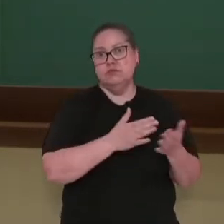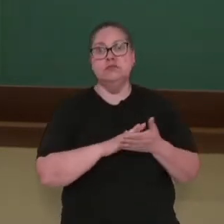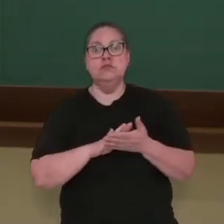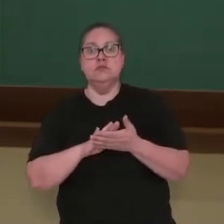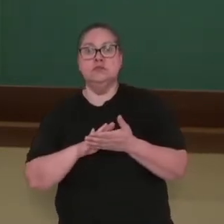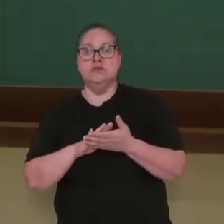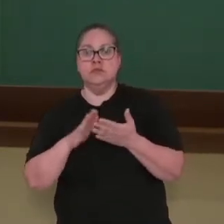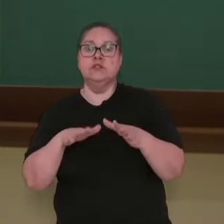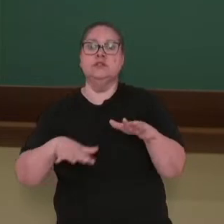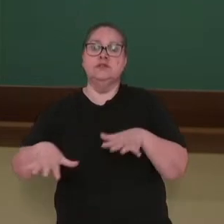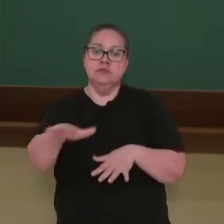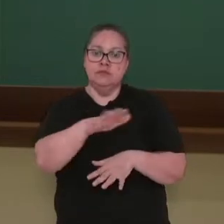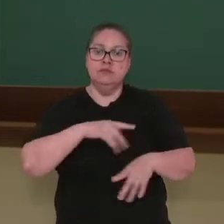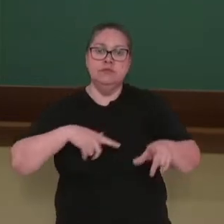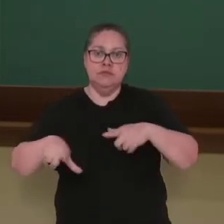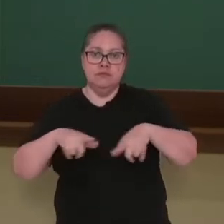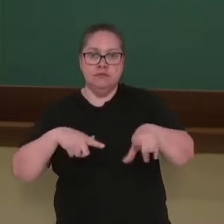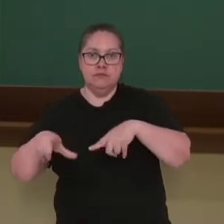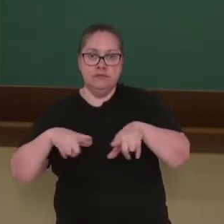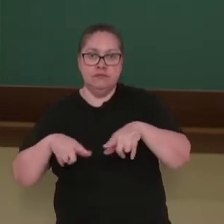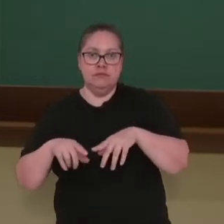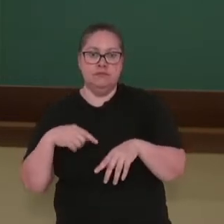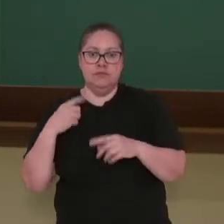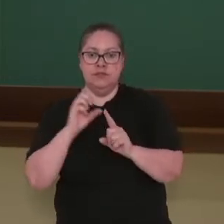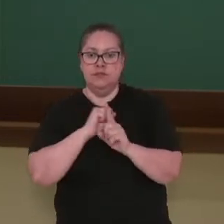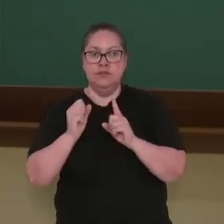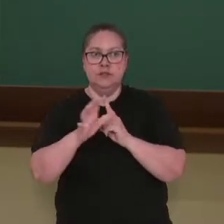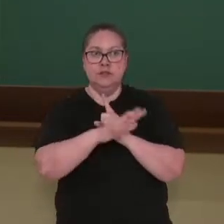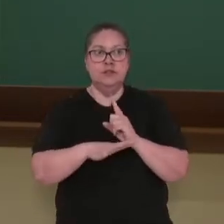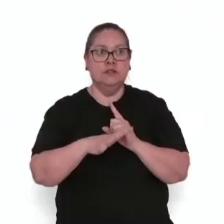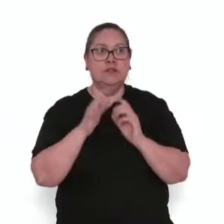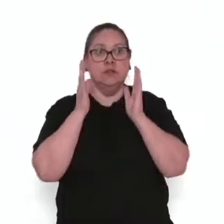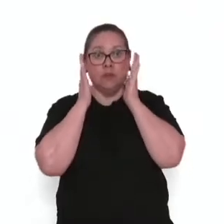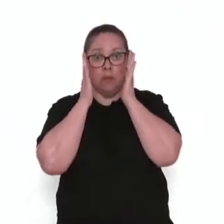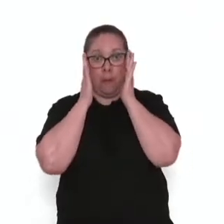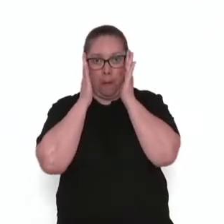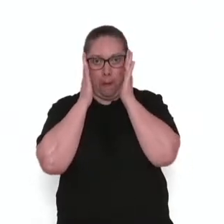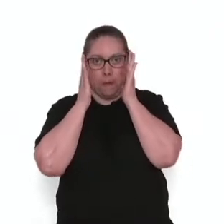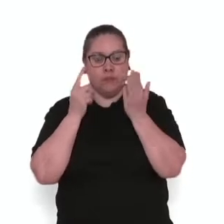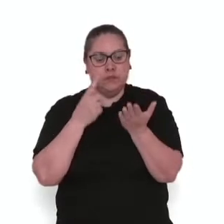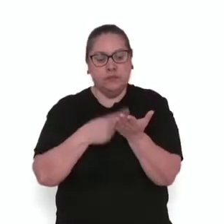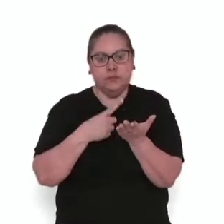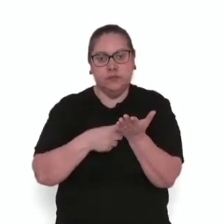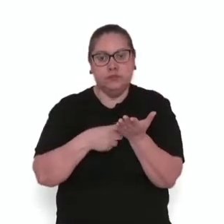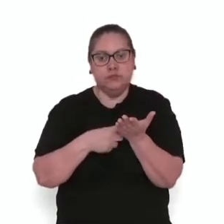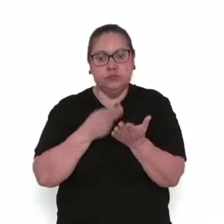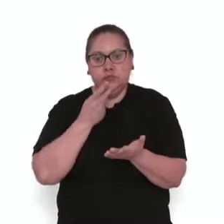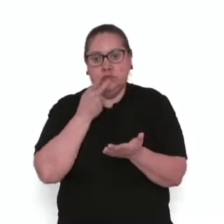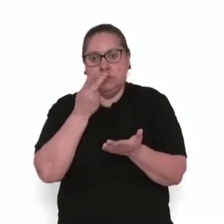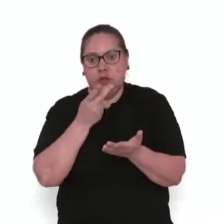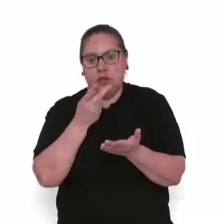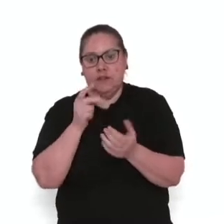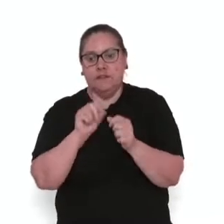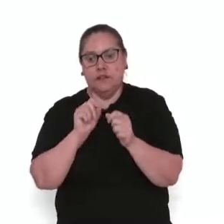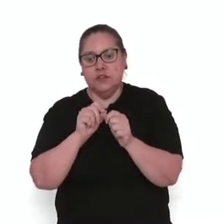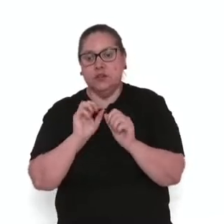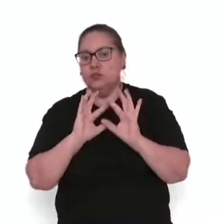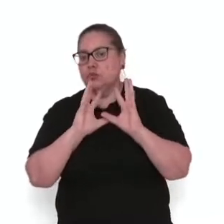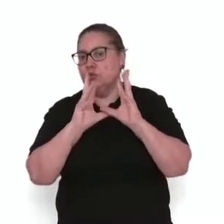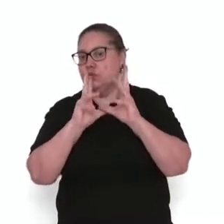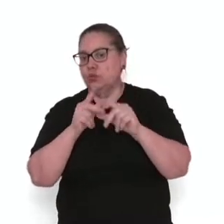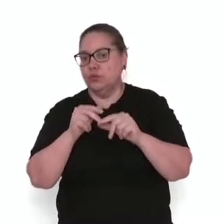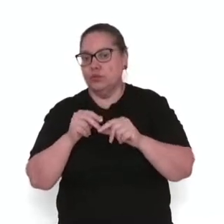que funciona o ambiente de trabalho nessa nossa sociedade. Através do compromisso, propõe-se realizar todas as